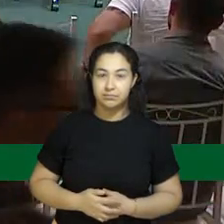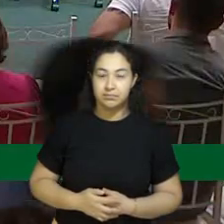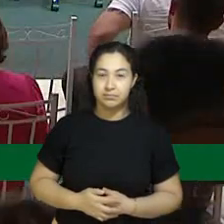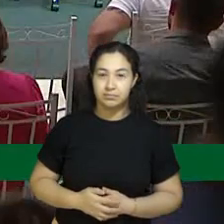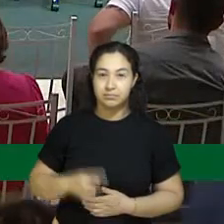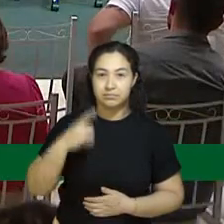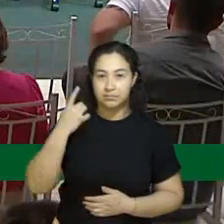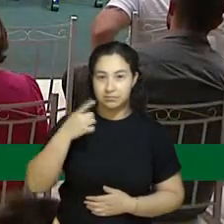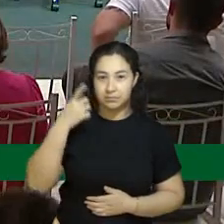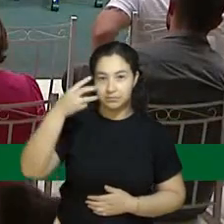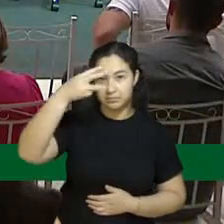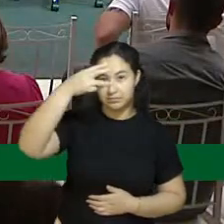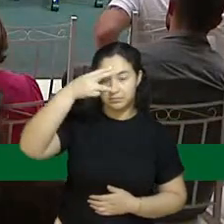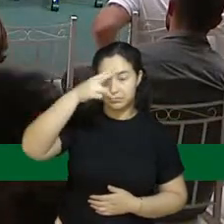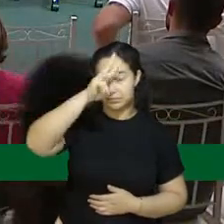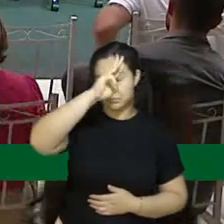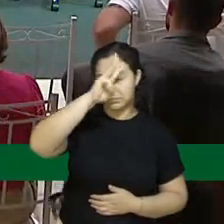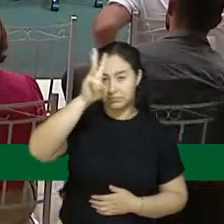Deputado Vonney Weber.